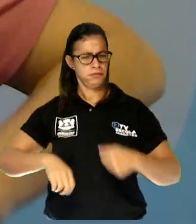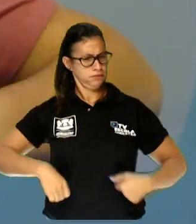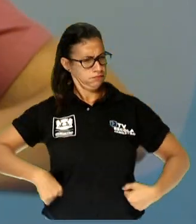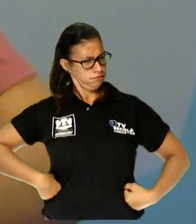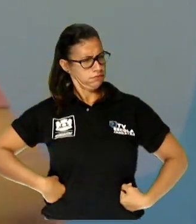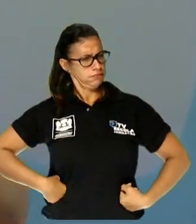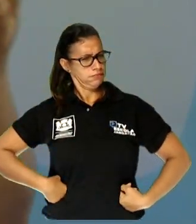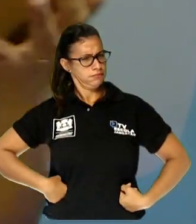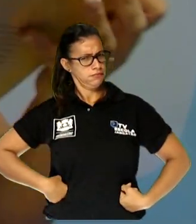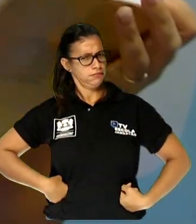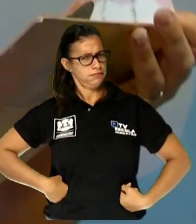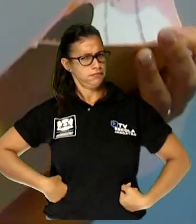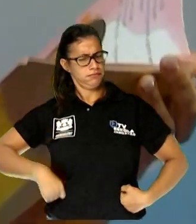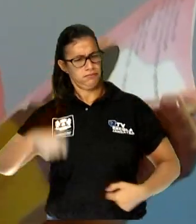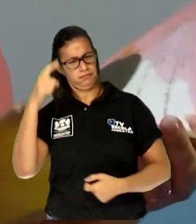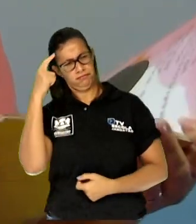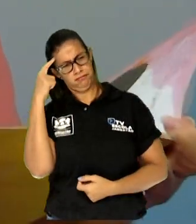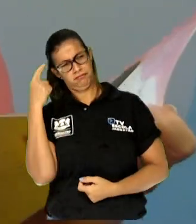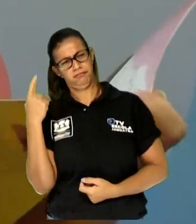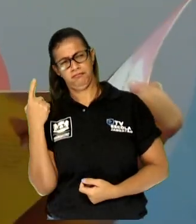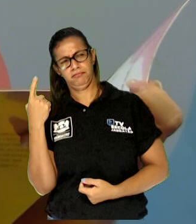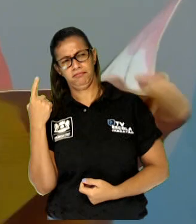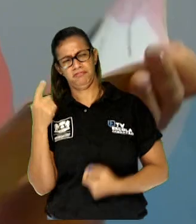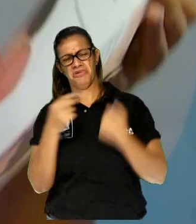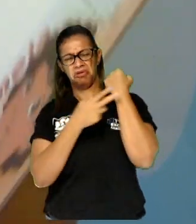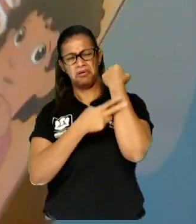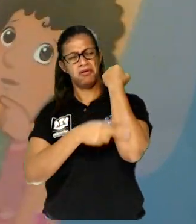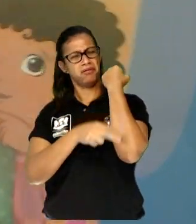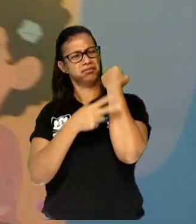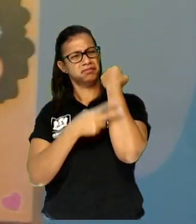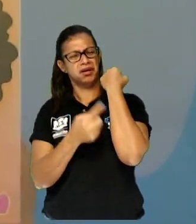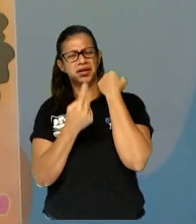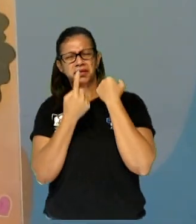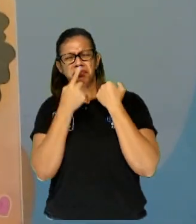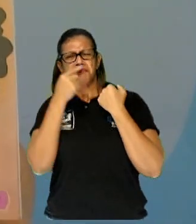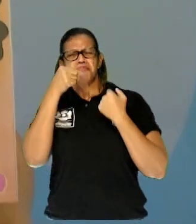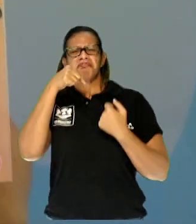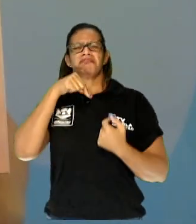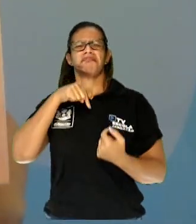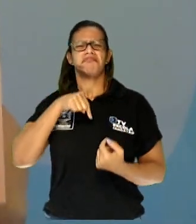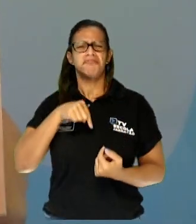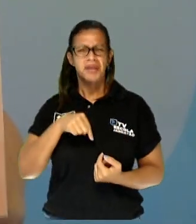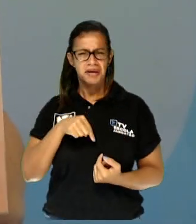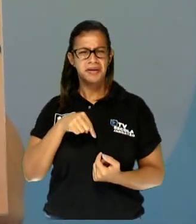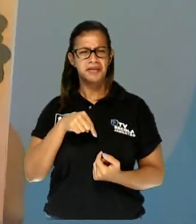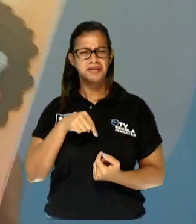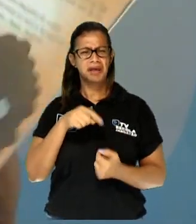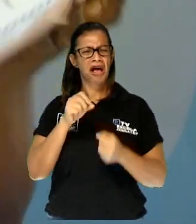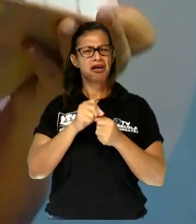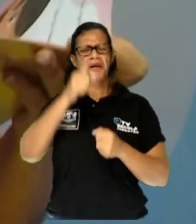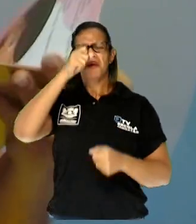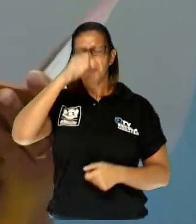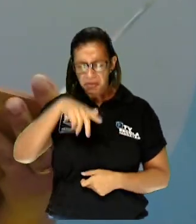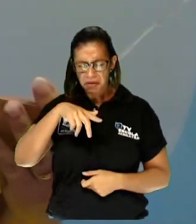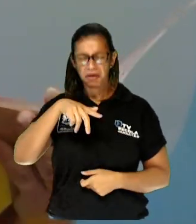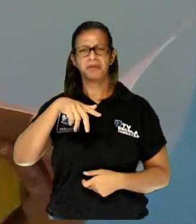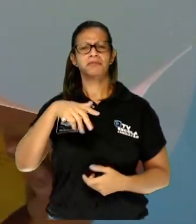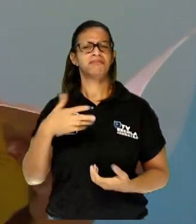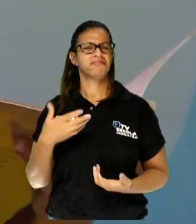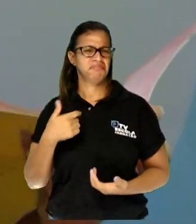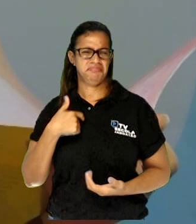Canela? Bia pensou: Canela entra no nariz, o cheiro de canela faz a gente espirrar.